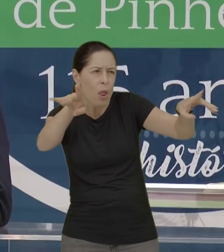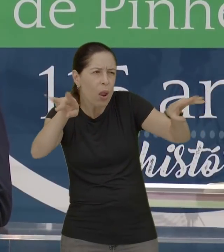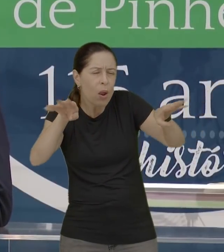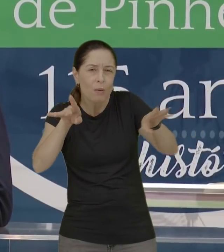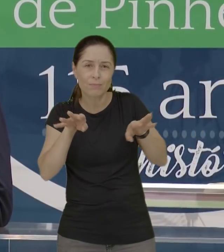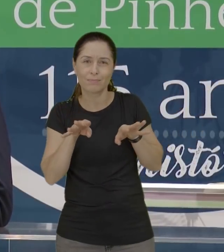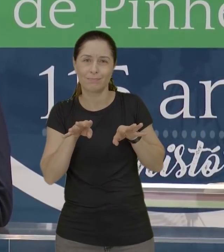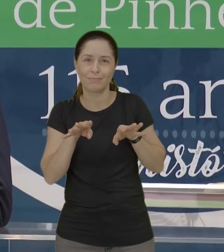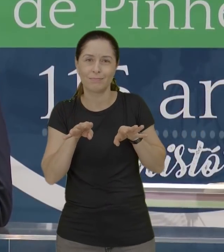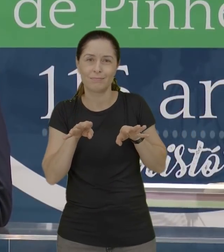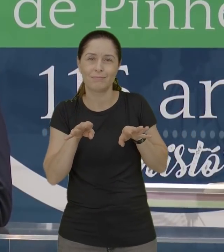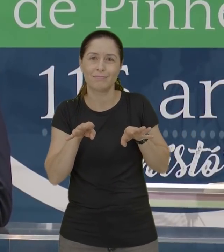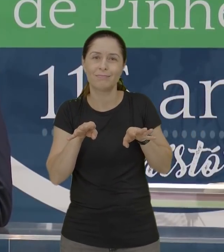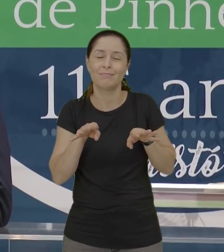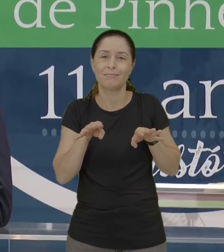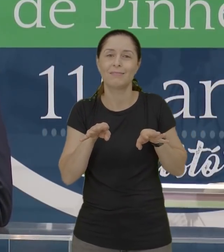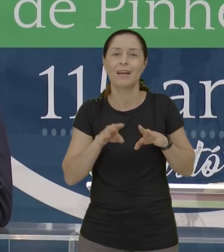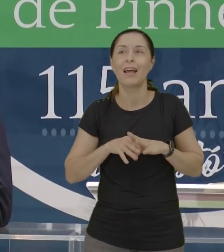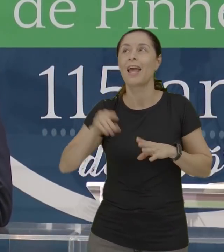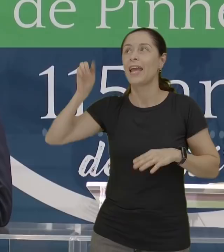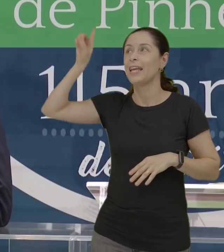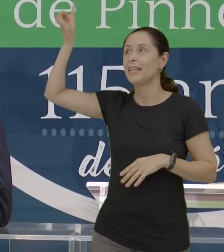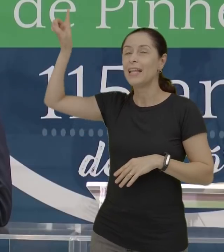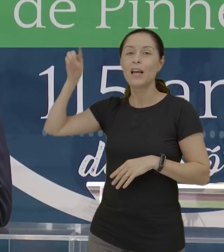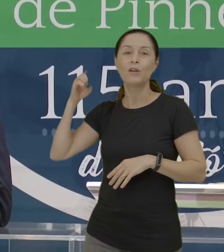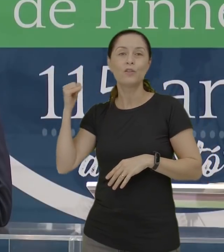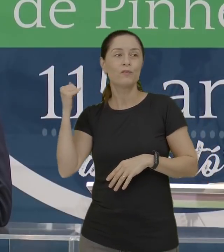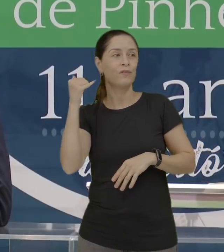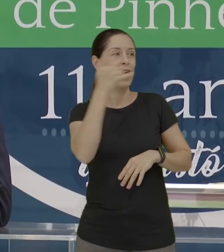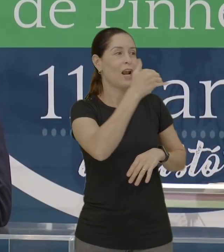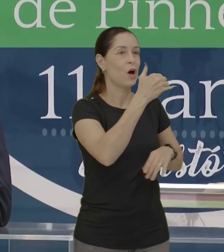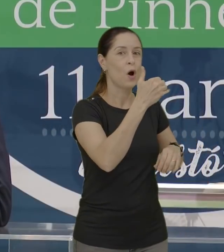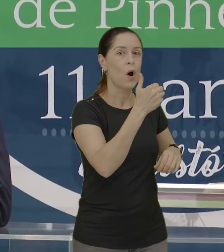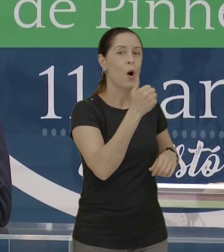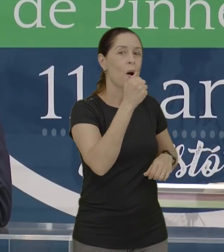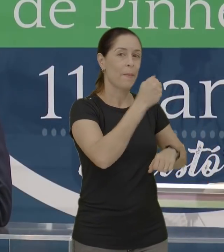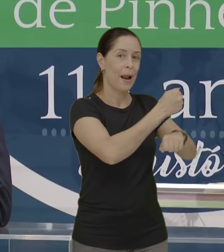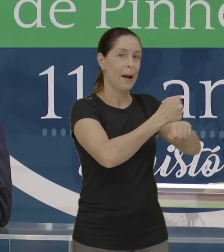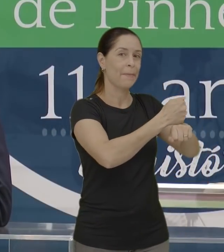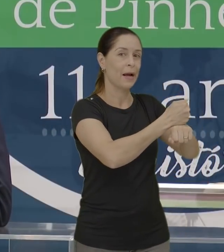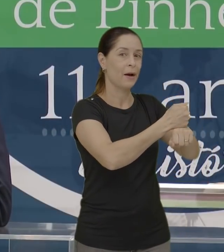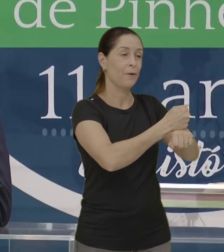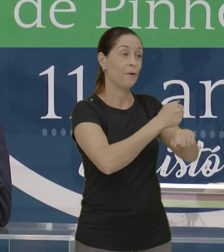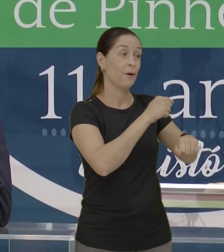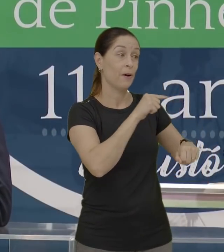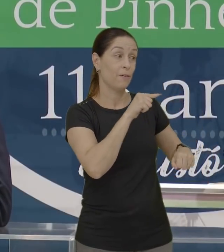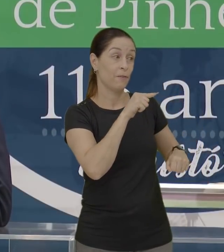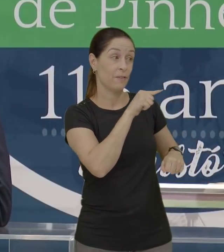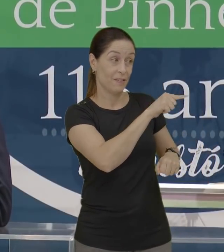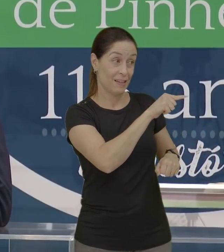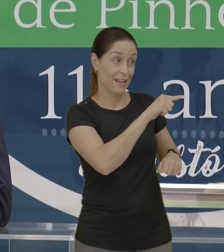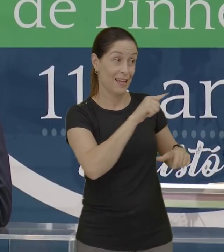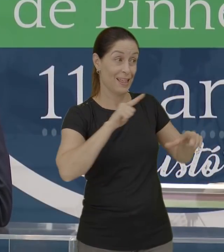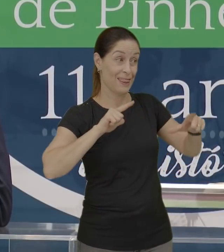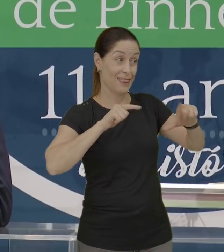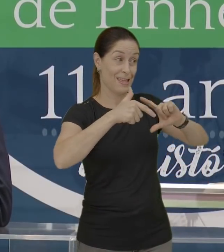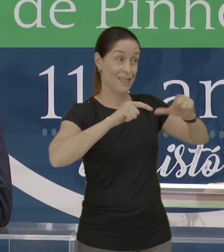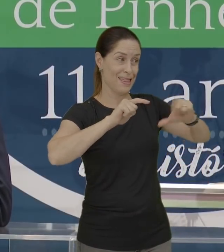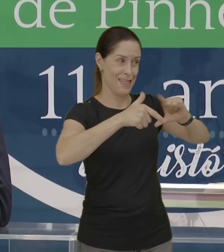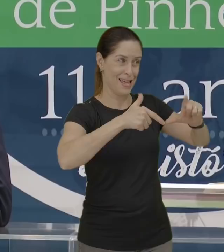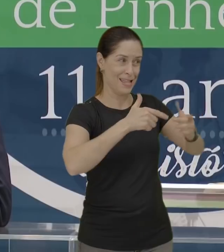Deus aparece e diz o seguinte para ele: olha, a sua descendência vai ser por intermédio de